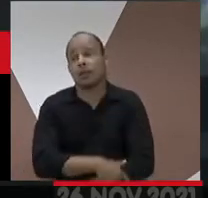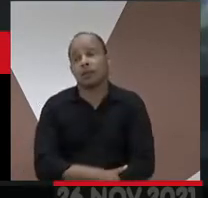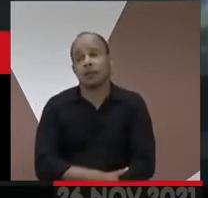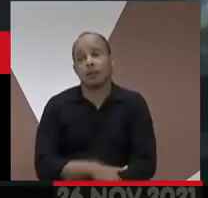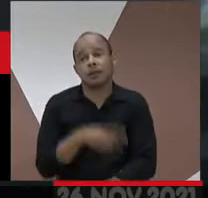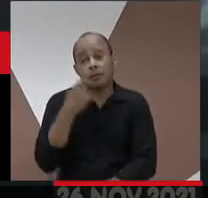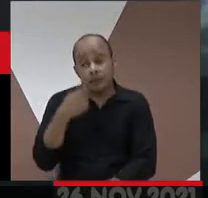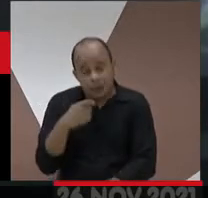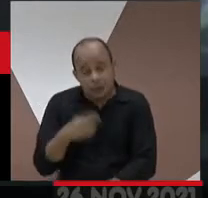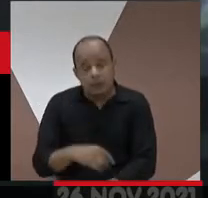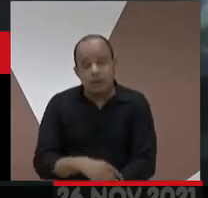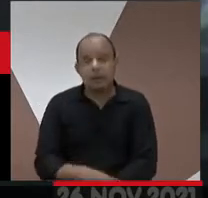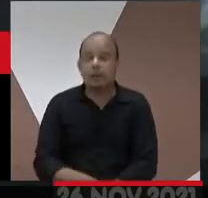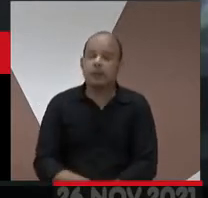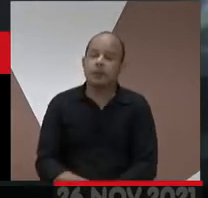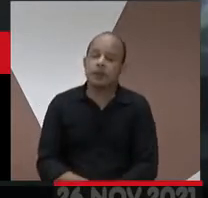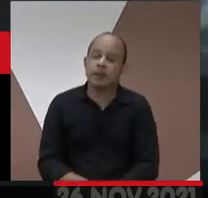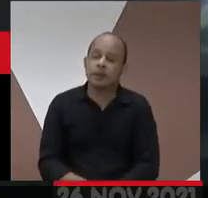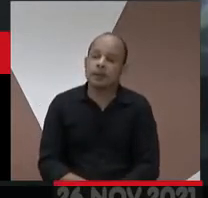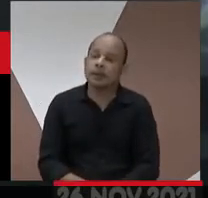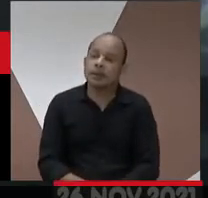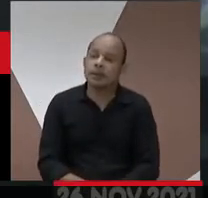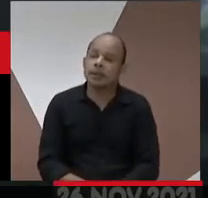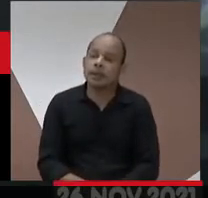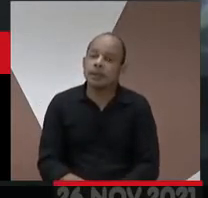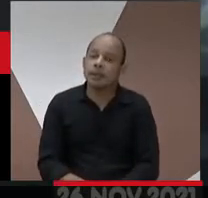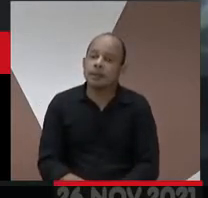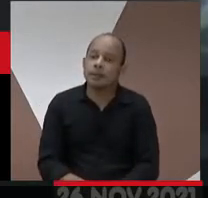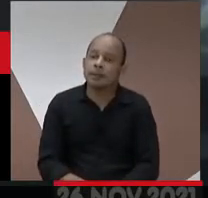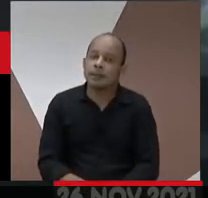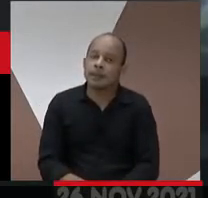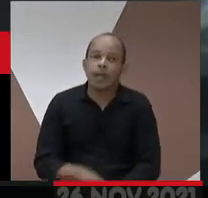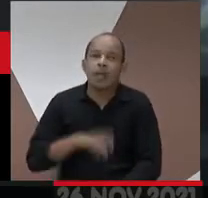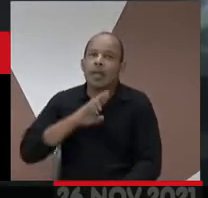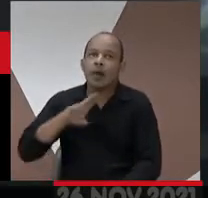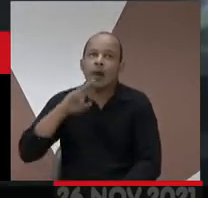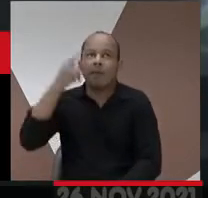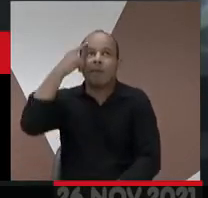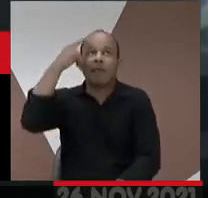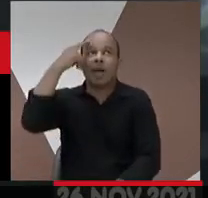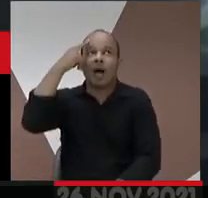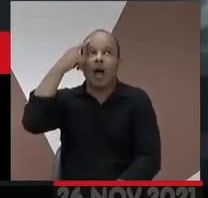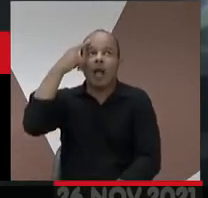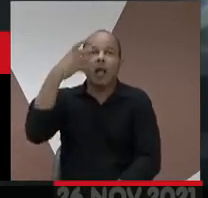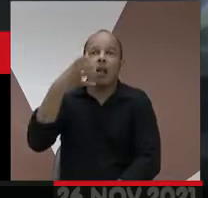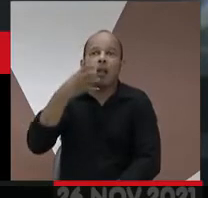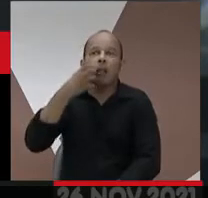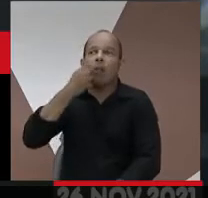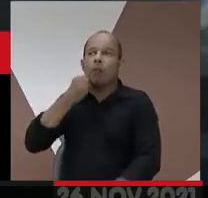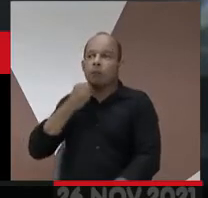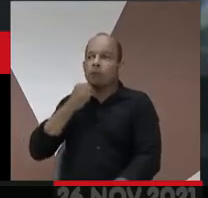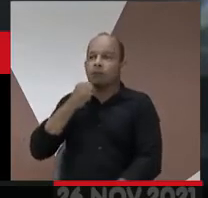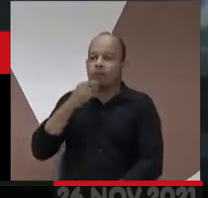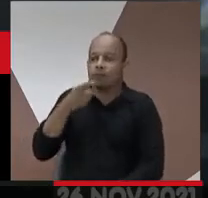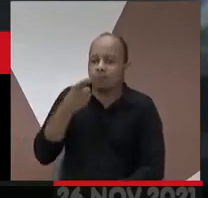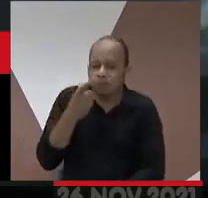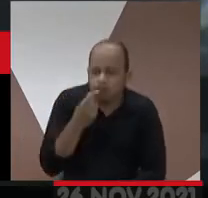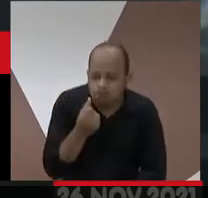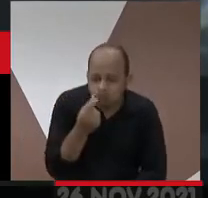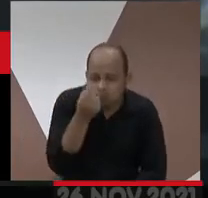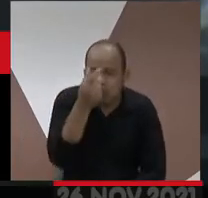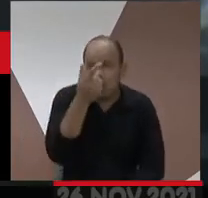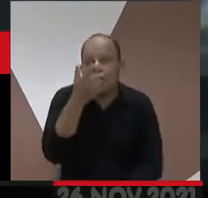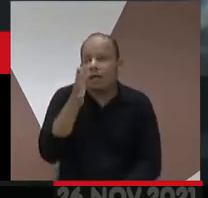lá. E o negócio não é rentabilização de um projeto. Nós temos que resolver